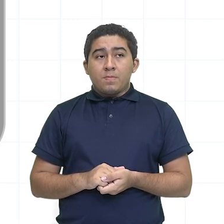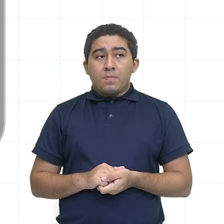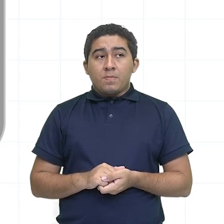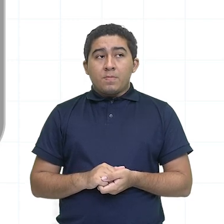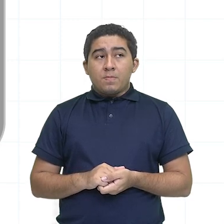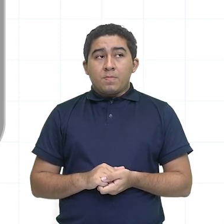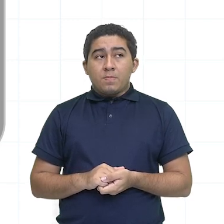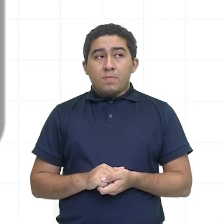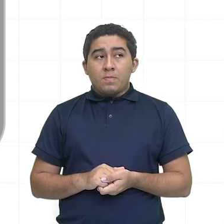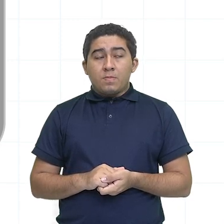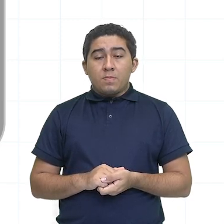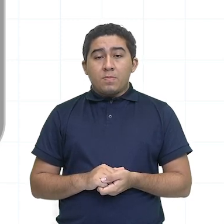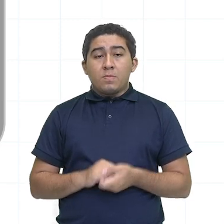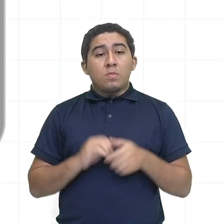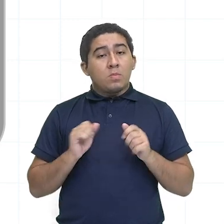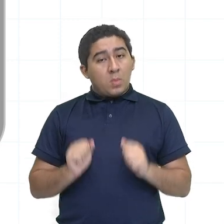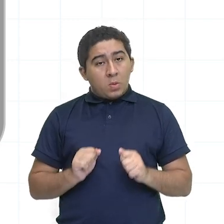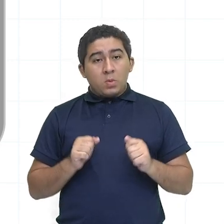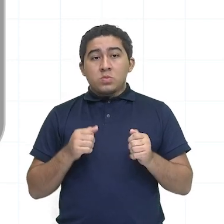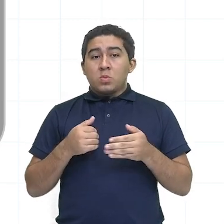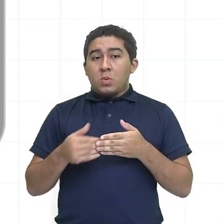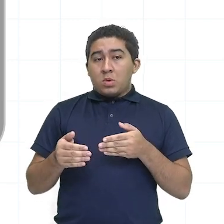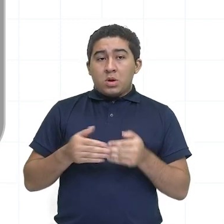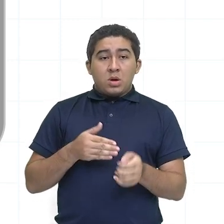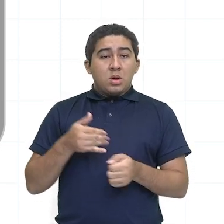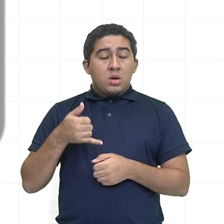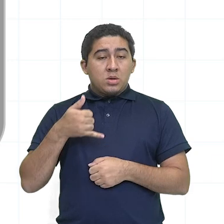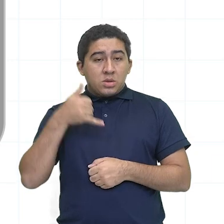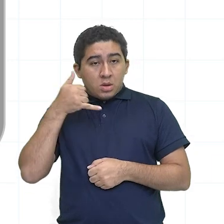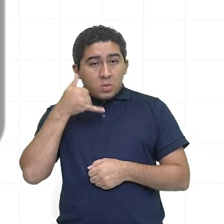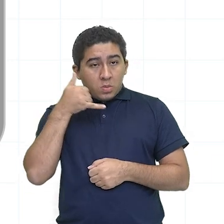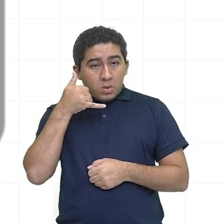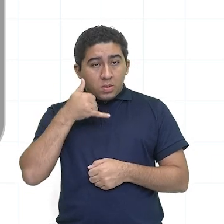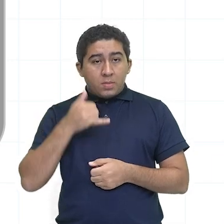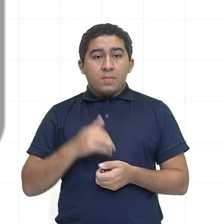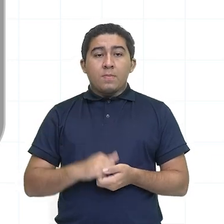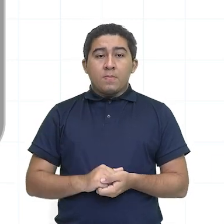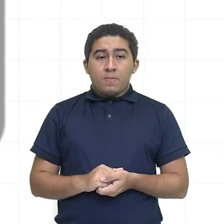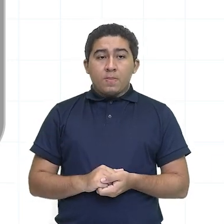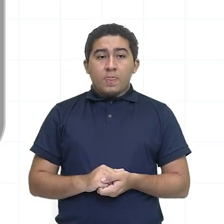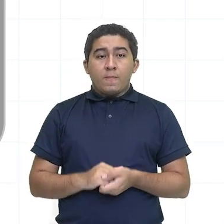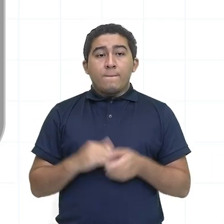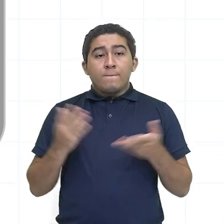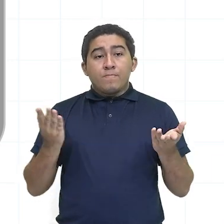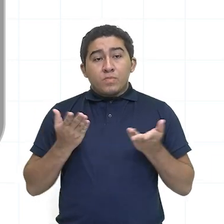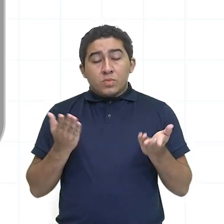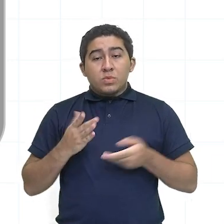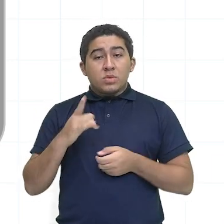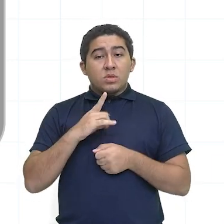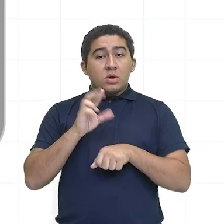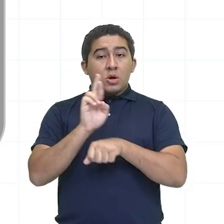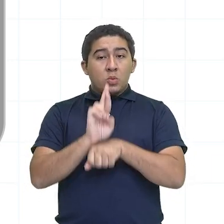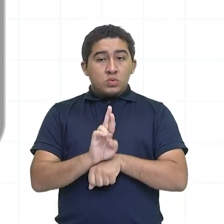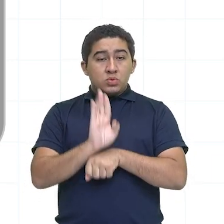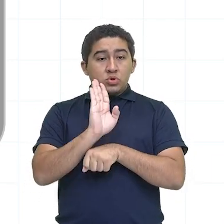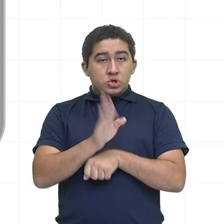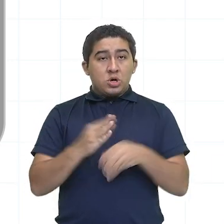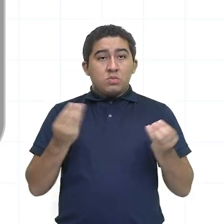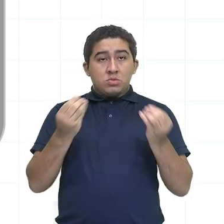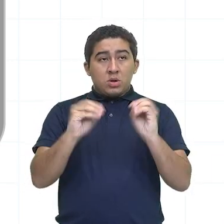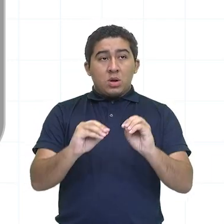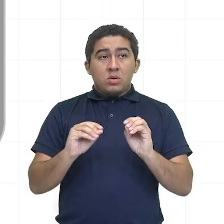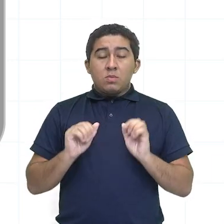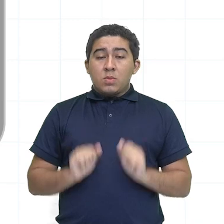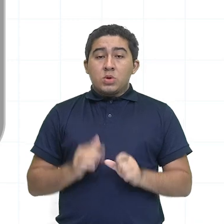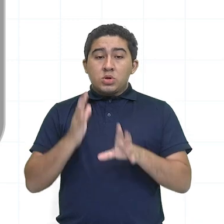Você pode pegar aí qualquer celular, hoje em dia, né, já tem esses recursos já instalados, então você pode